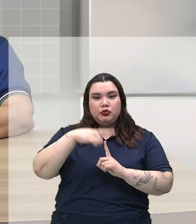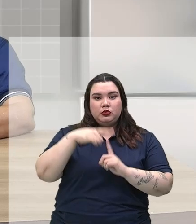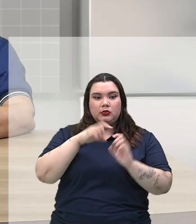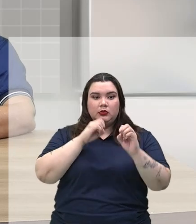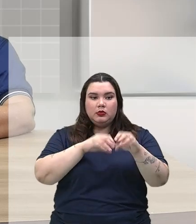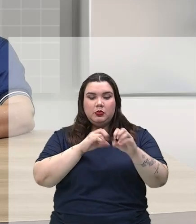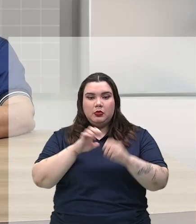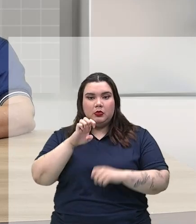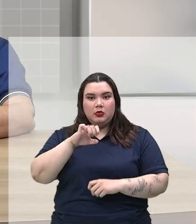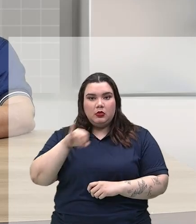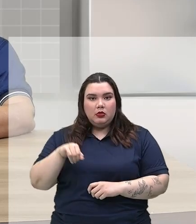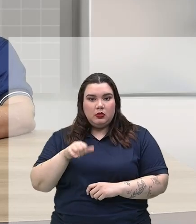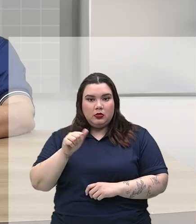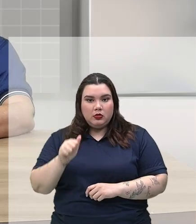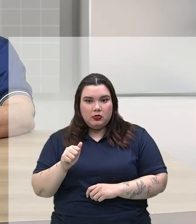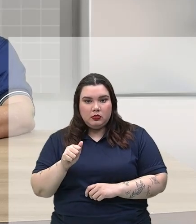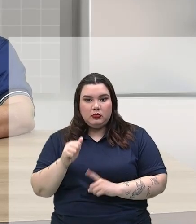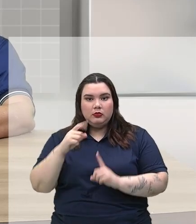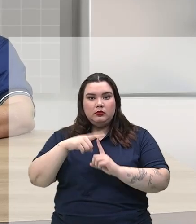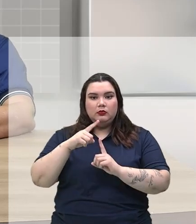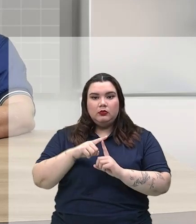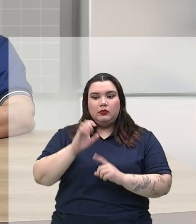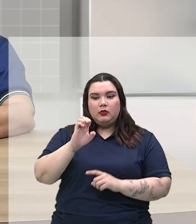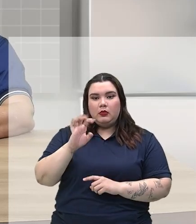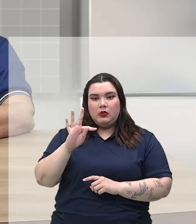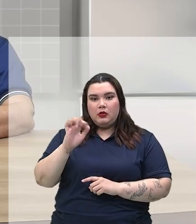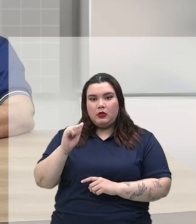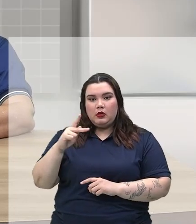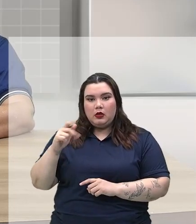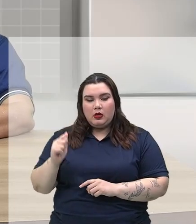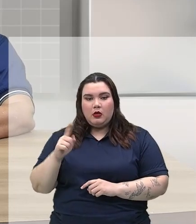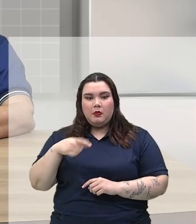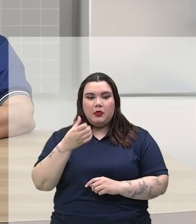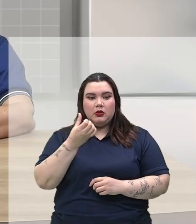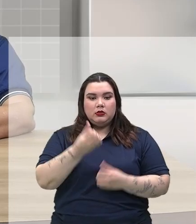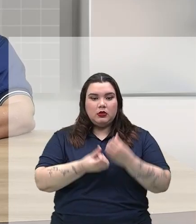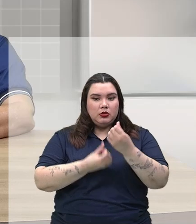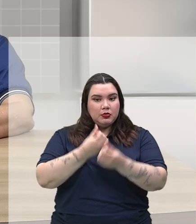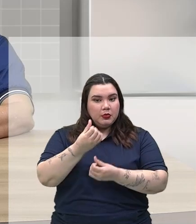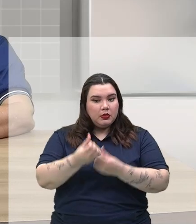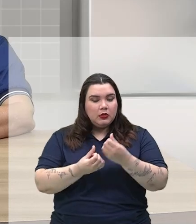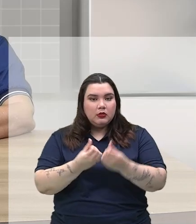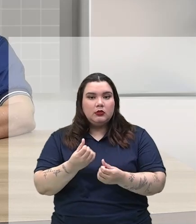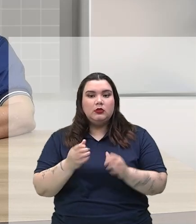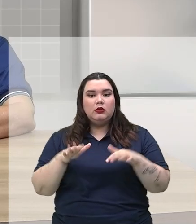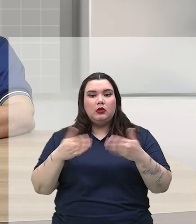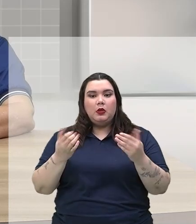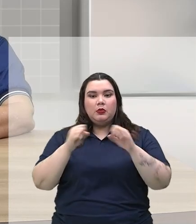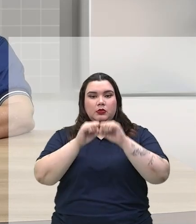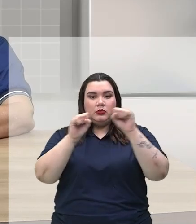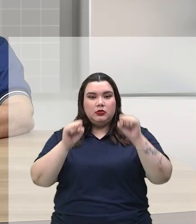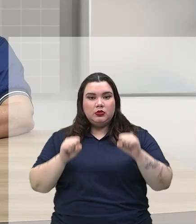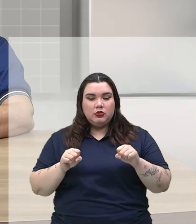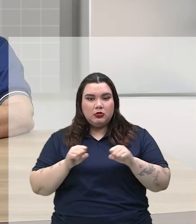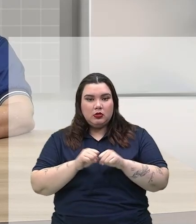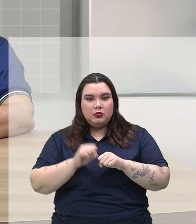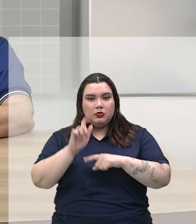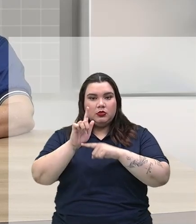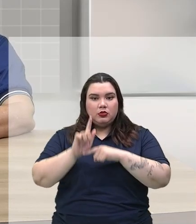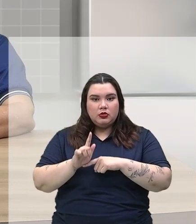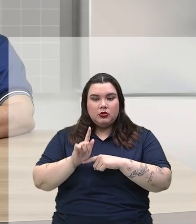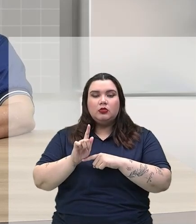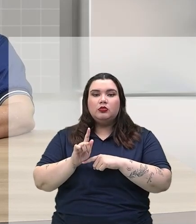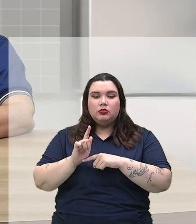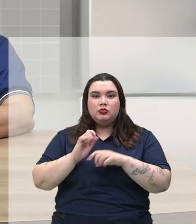de jovens e adultos no formato de etapa semestral também, o Sistema Integrado de Gestão Educacional do Amazonas, o